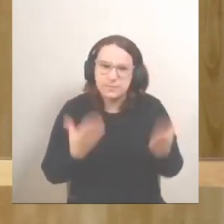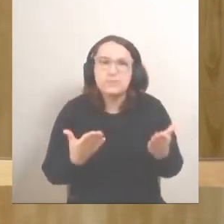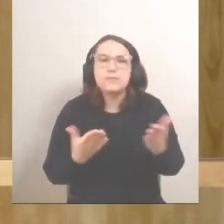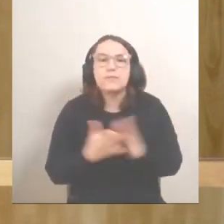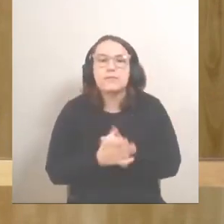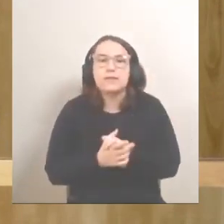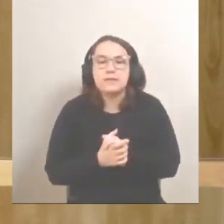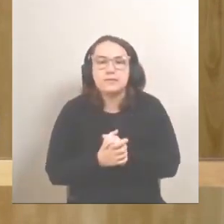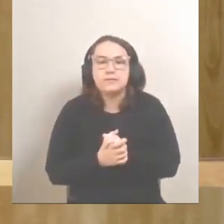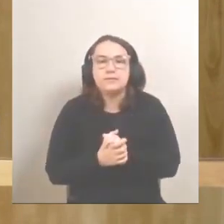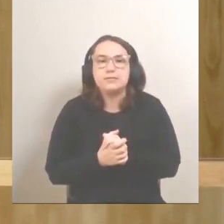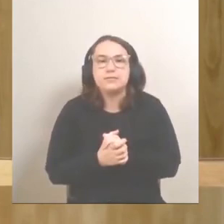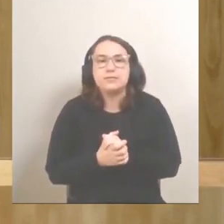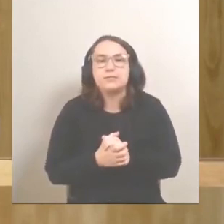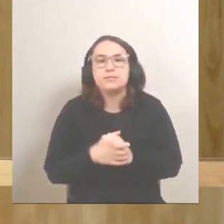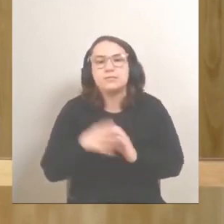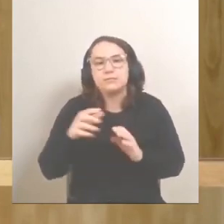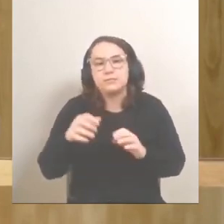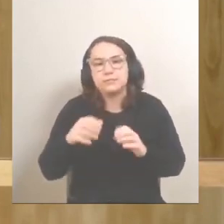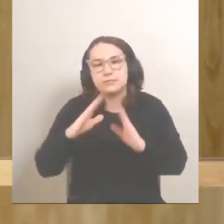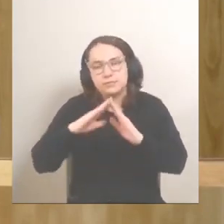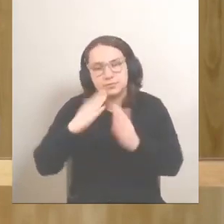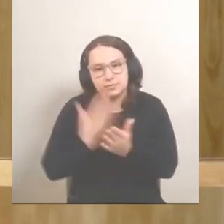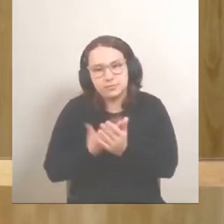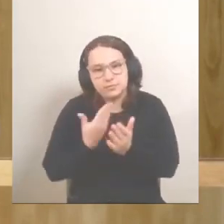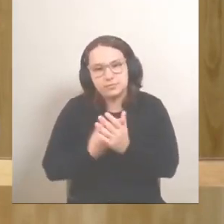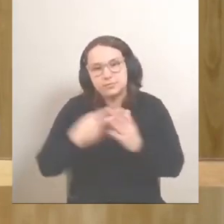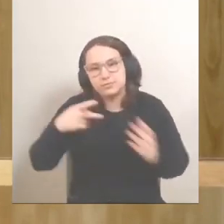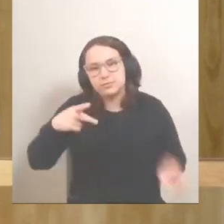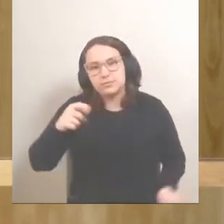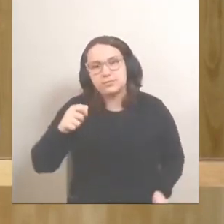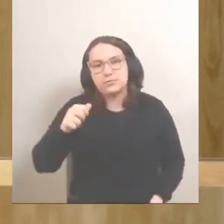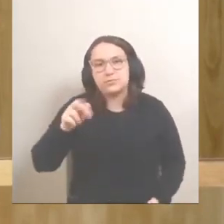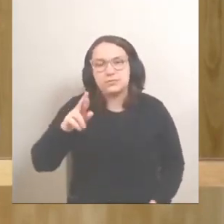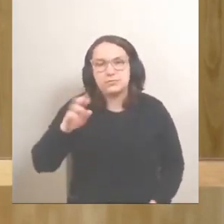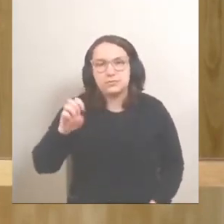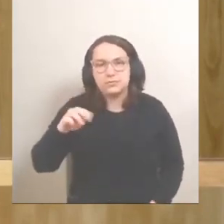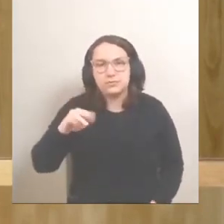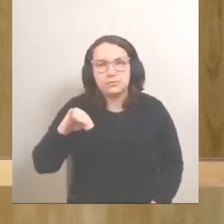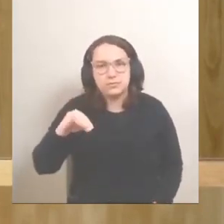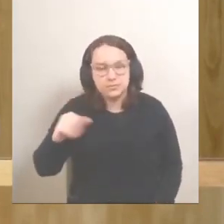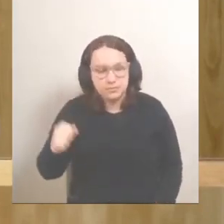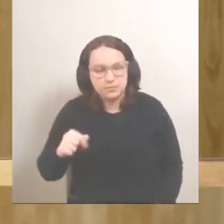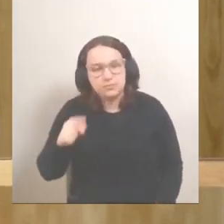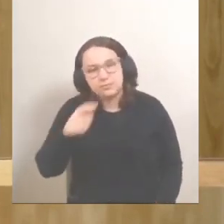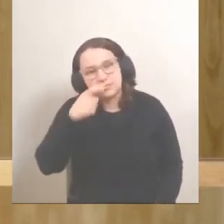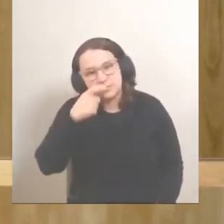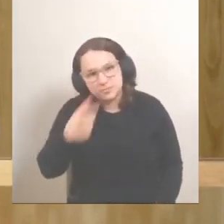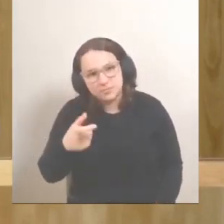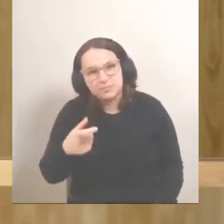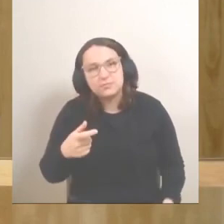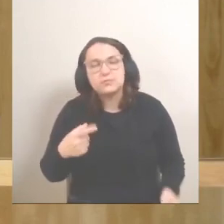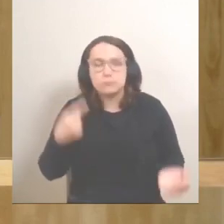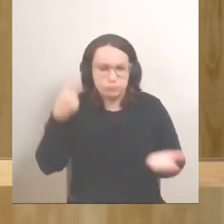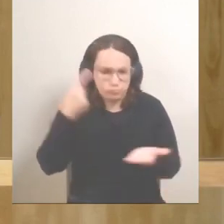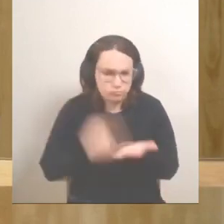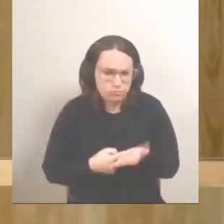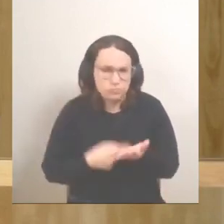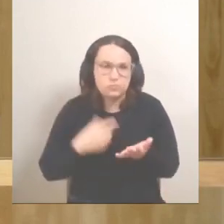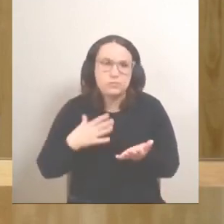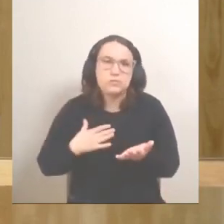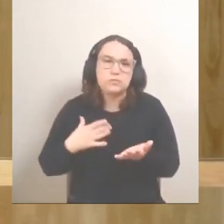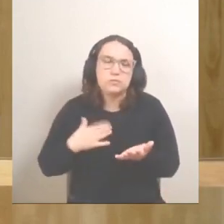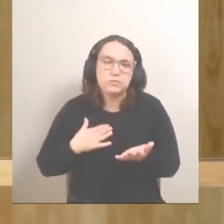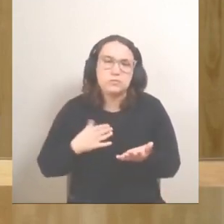aqueles que estão aí no Colégio Padre Mói, aqueles que estão nos assistindo de alguma forma, dizer que o nosso compromisso,